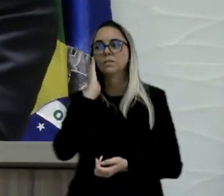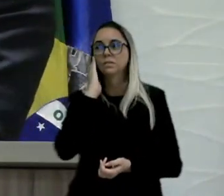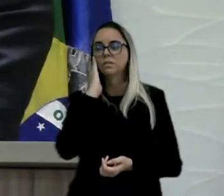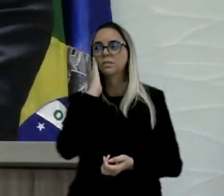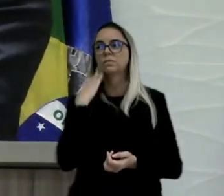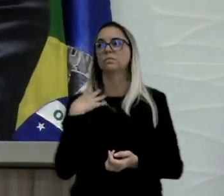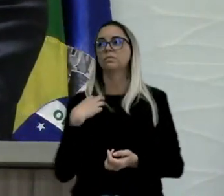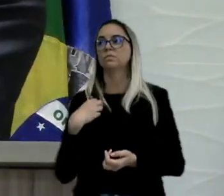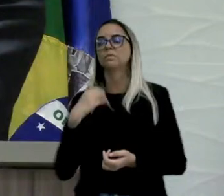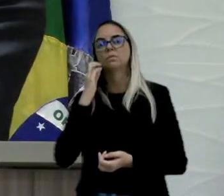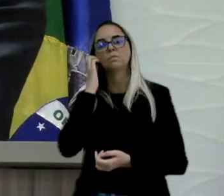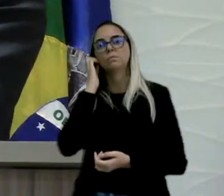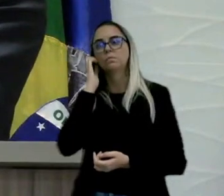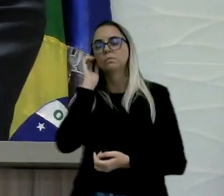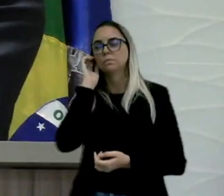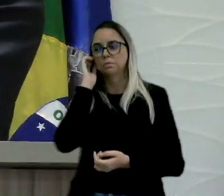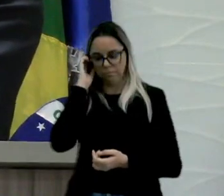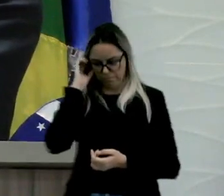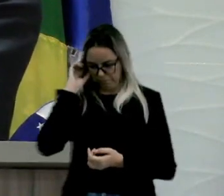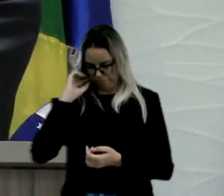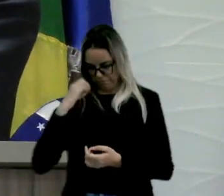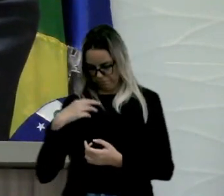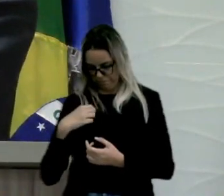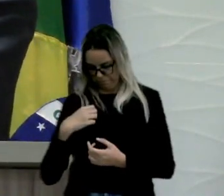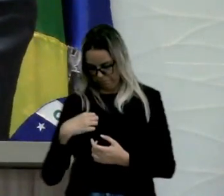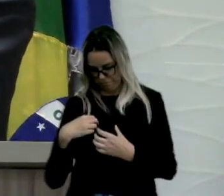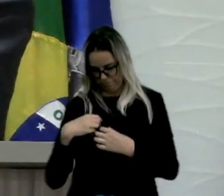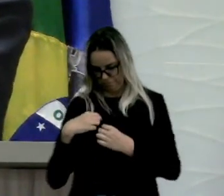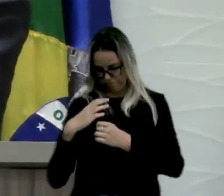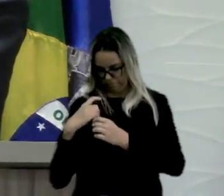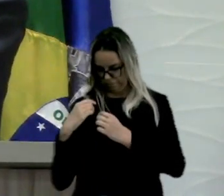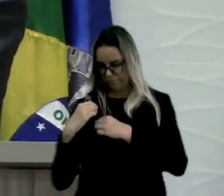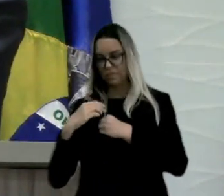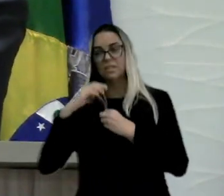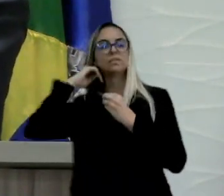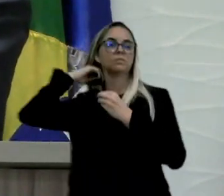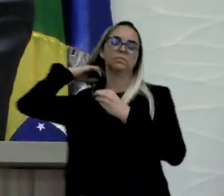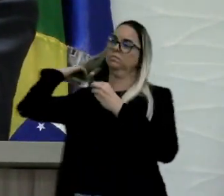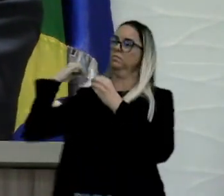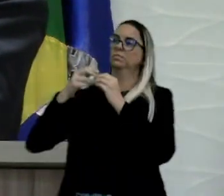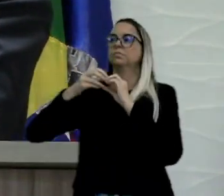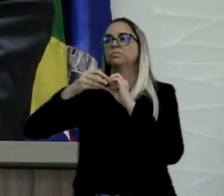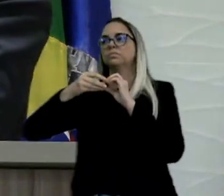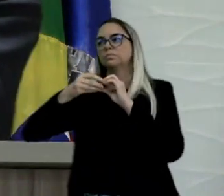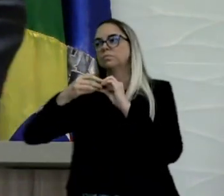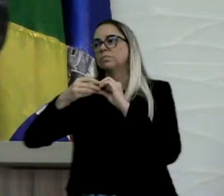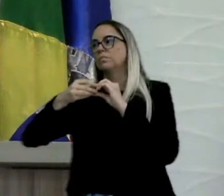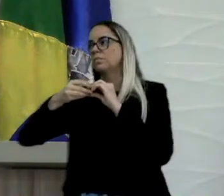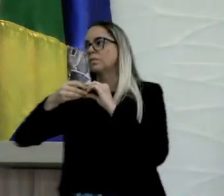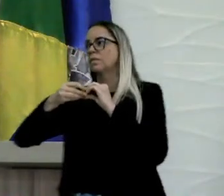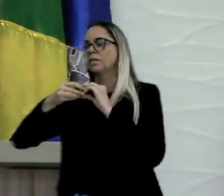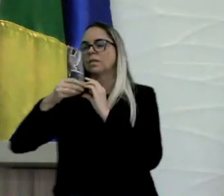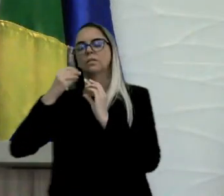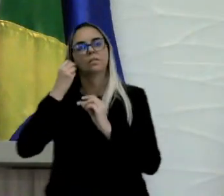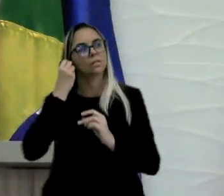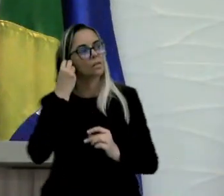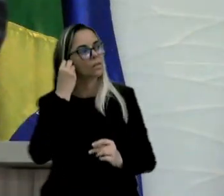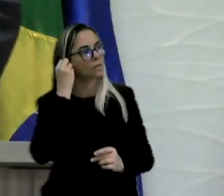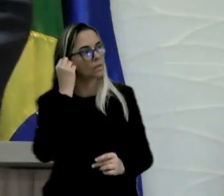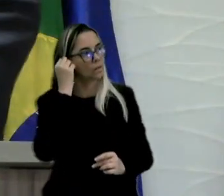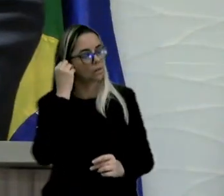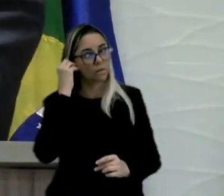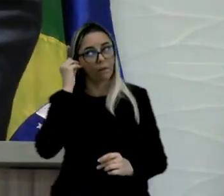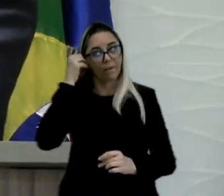Compesa me deu uma parte olhe e mostra que a gente aqui que toda quarta pode Presidente ele da parte e dentro dele